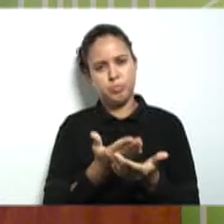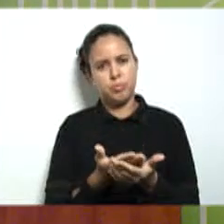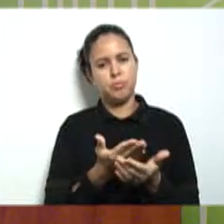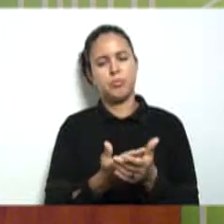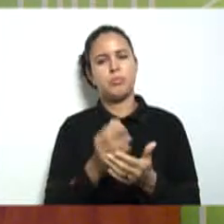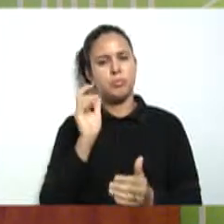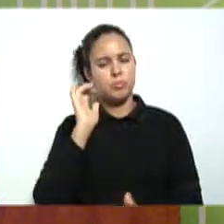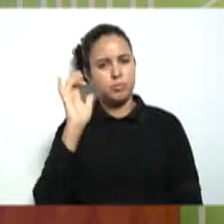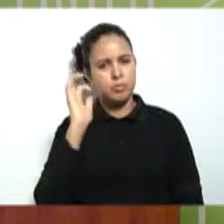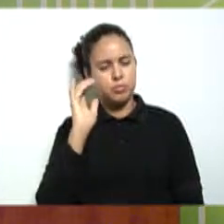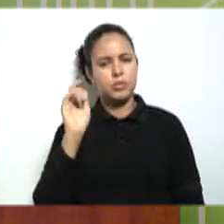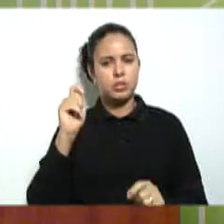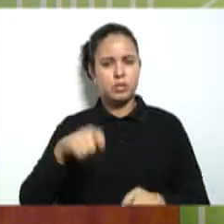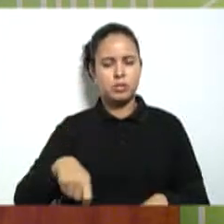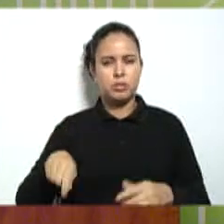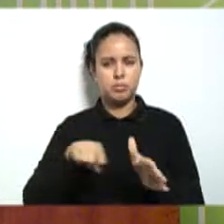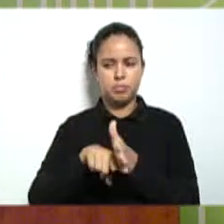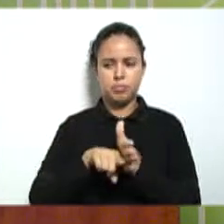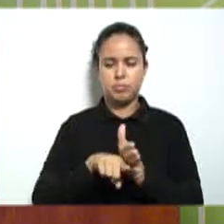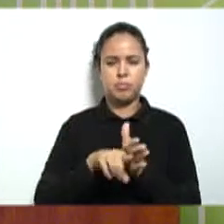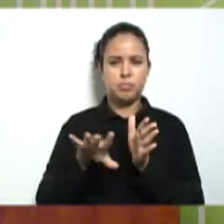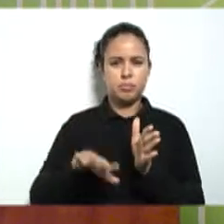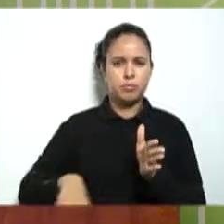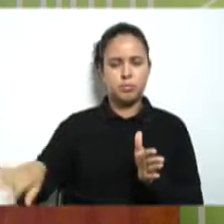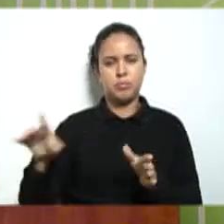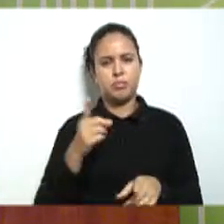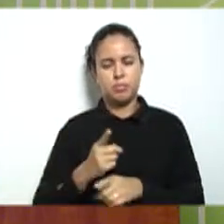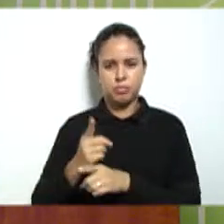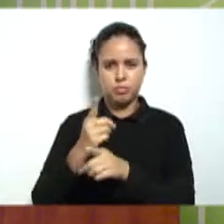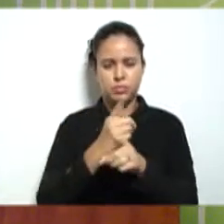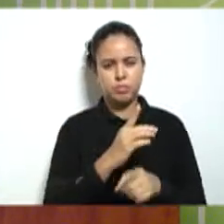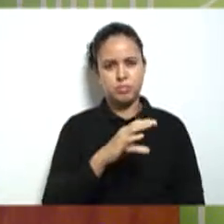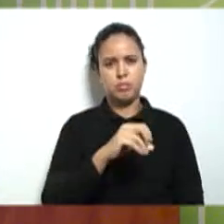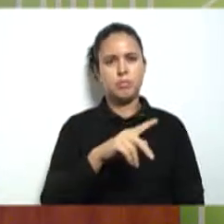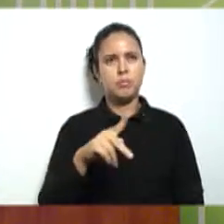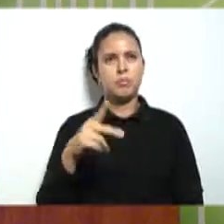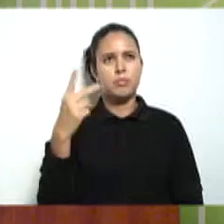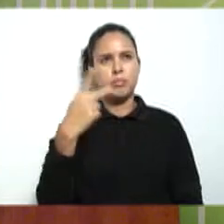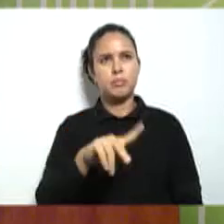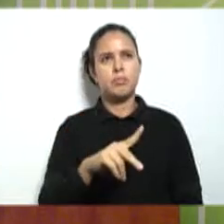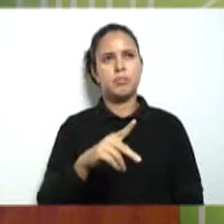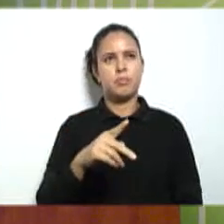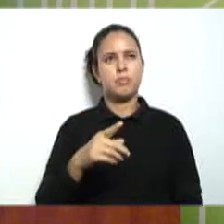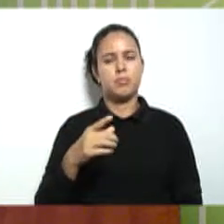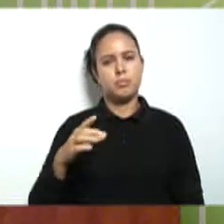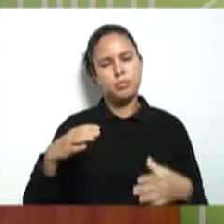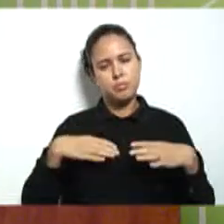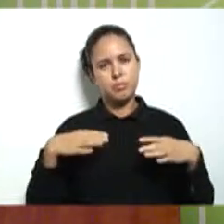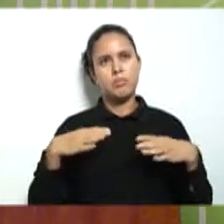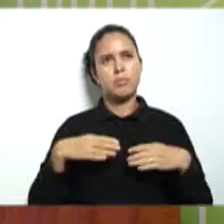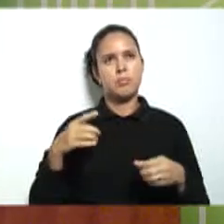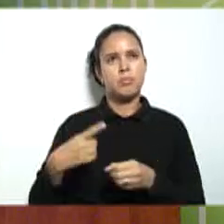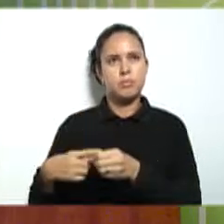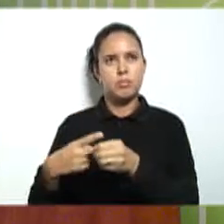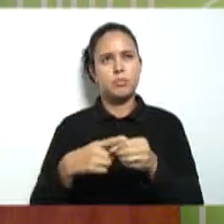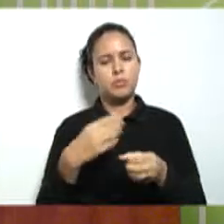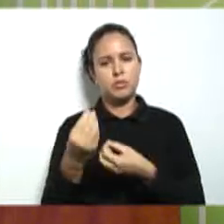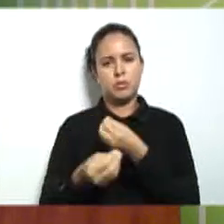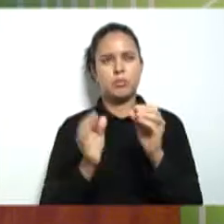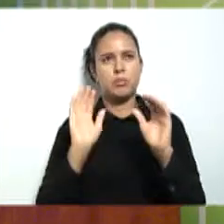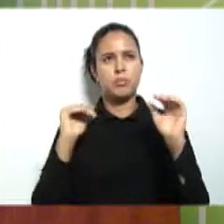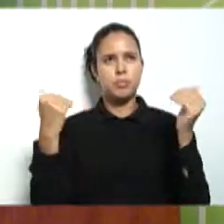realmente uma pesquisa de mercado, identificar uma cooperativa apropriada para o seu município, conhecer como seria o funcionamento de uma assembleia para decidir